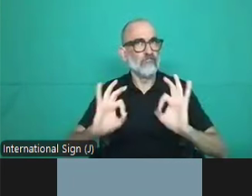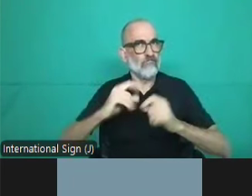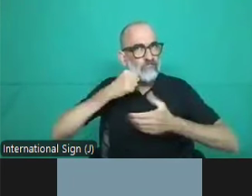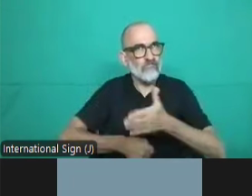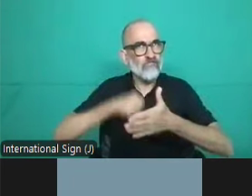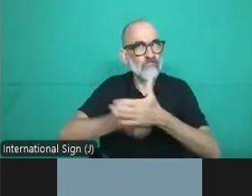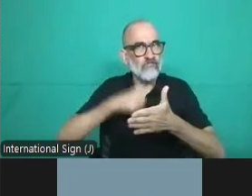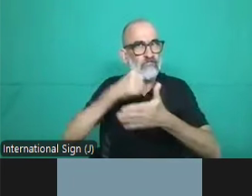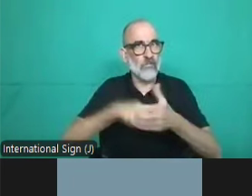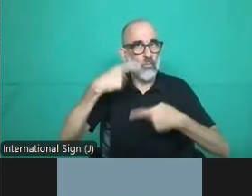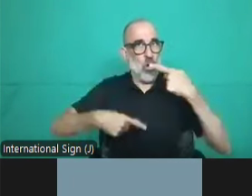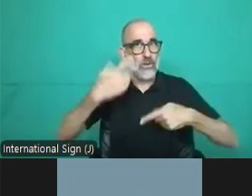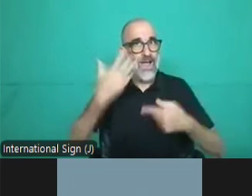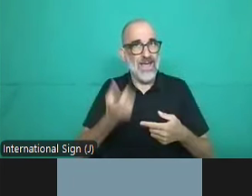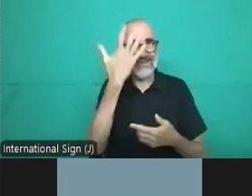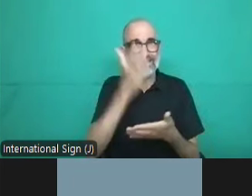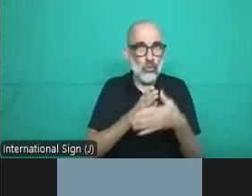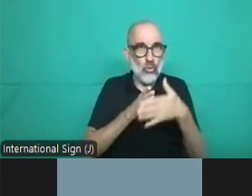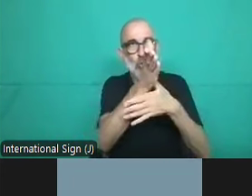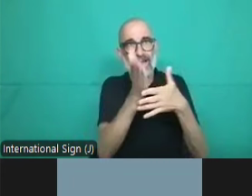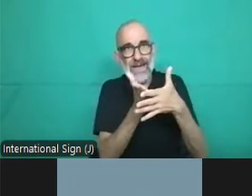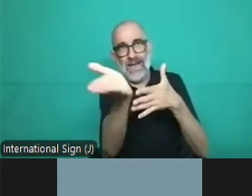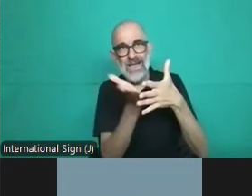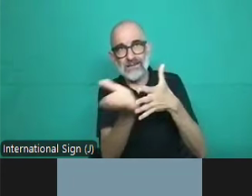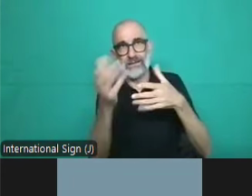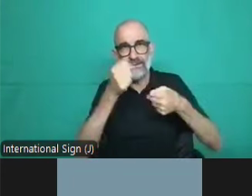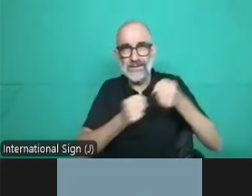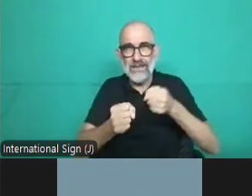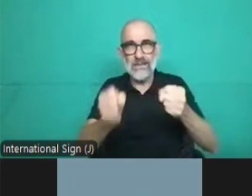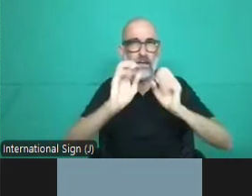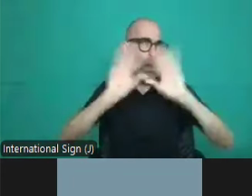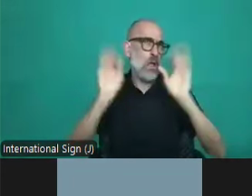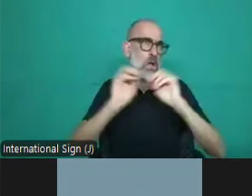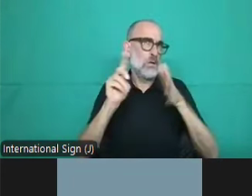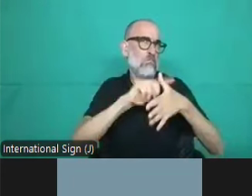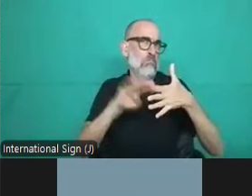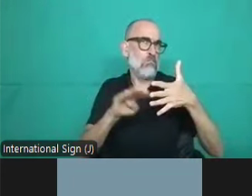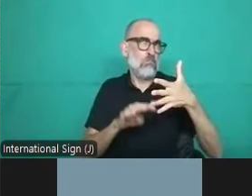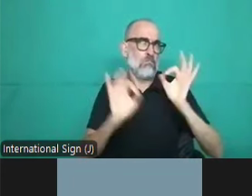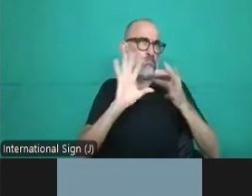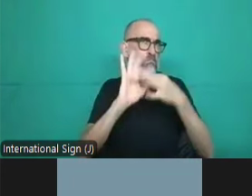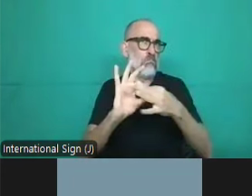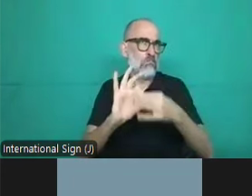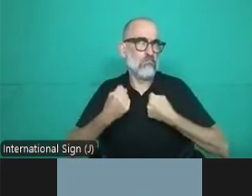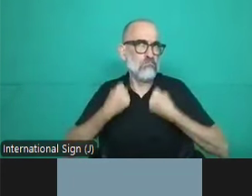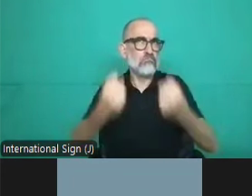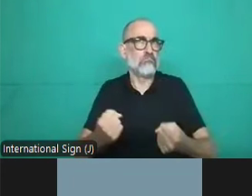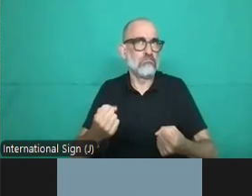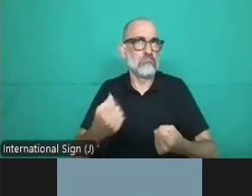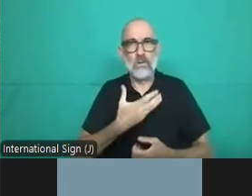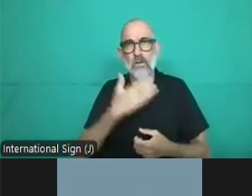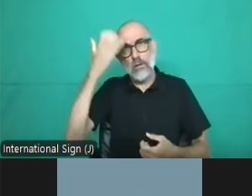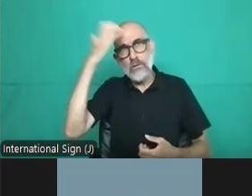el governança, desarrollo de o políticas de desenvolvimento recursos de humanos para la políticas e salud, recursos humanos para a desarrollar y saúde, consolidar mecanismos desenvolver e consolidar regulatorios,